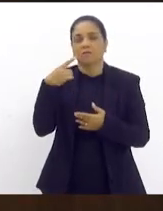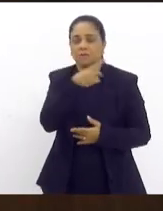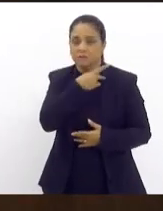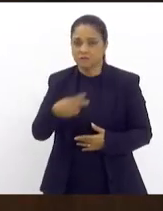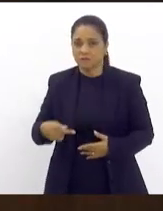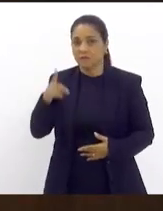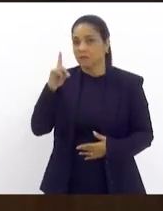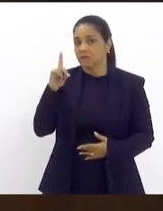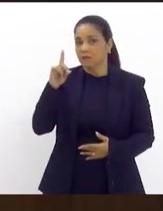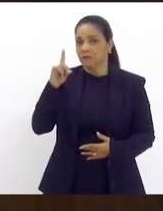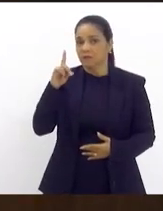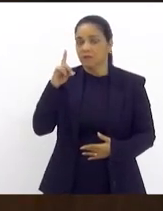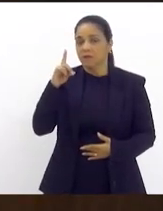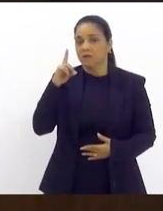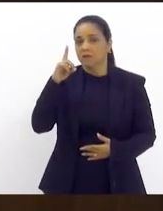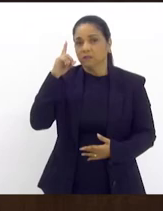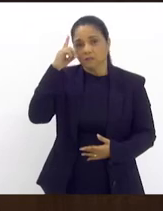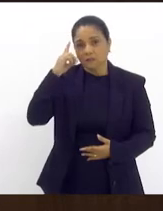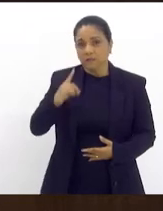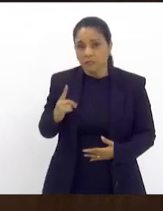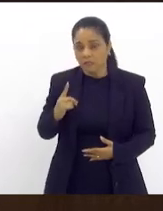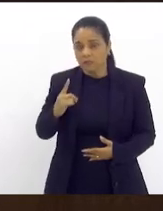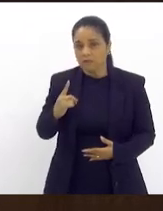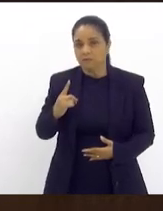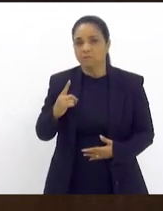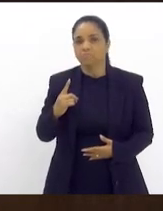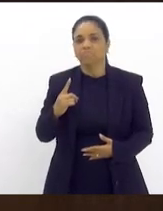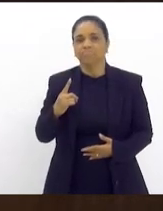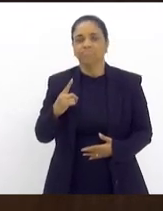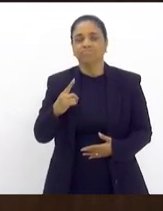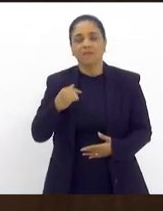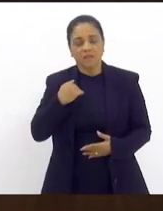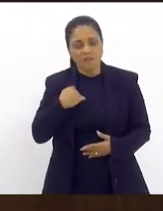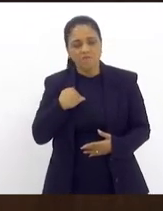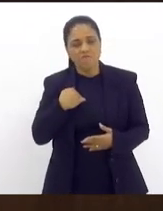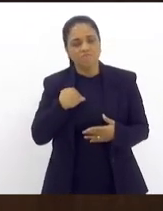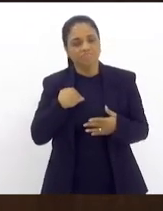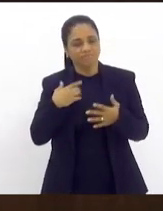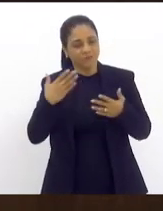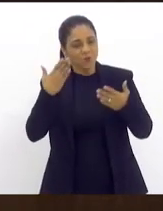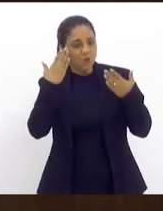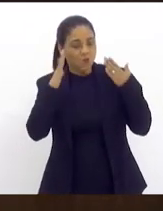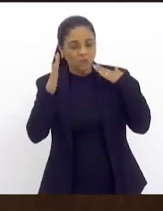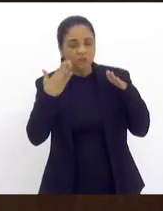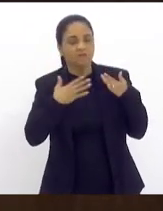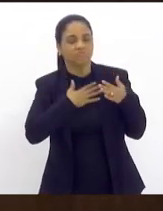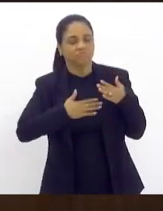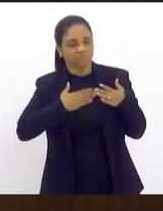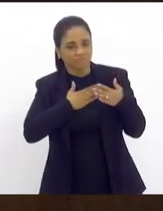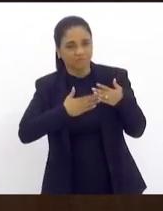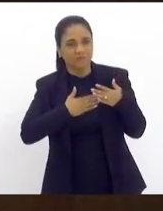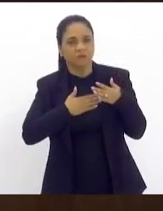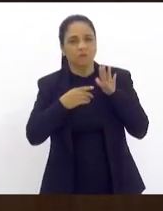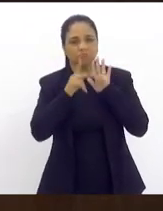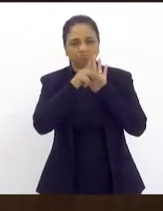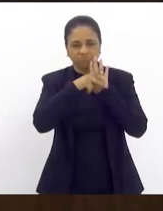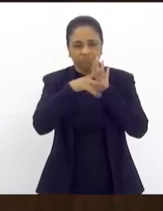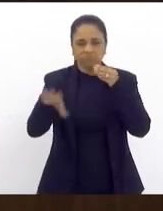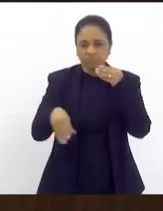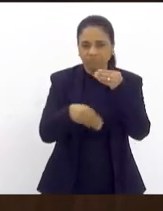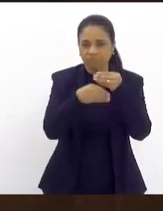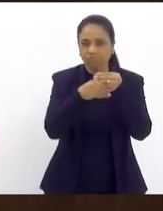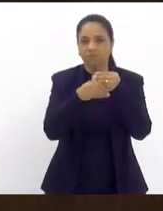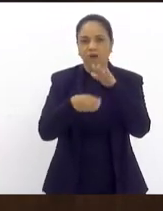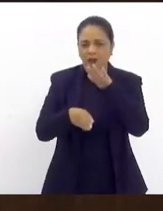eu me preocupo com esse tema muitos anos e fico contente quando a iniciativas como essas são apresentadas seguramente aprovadas